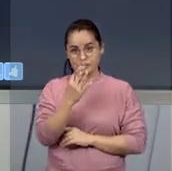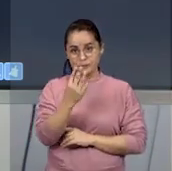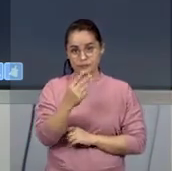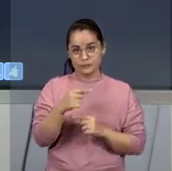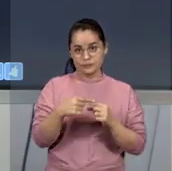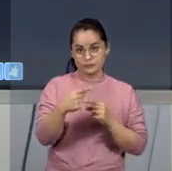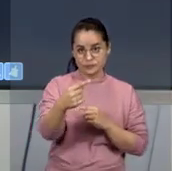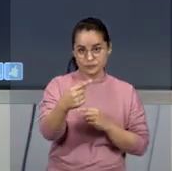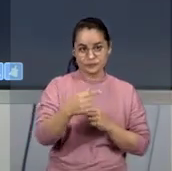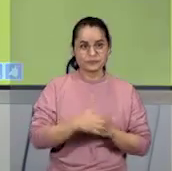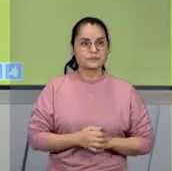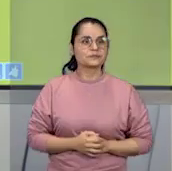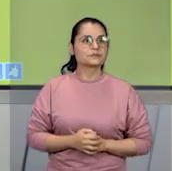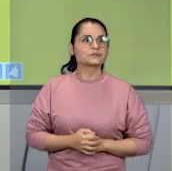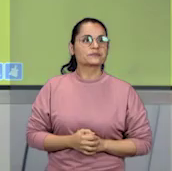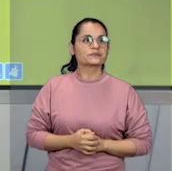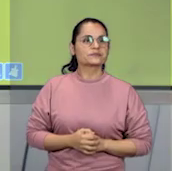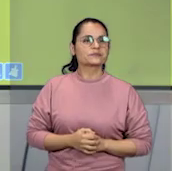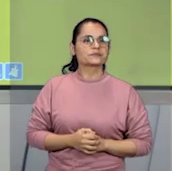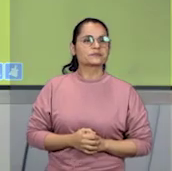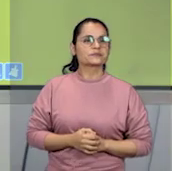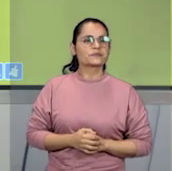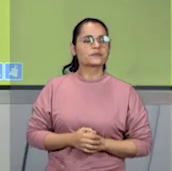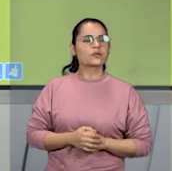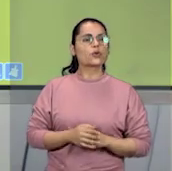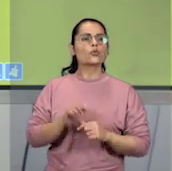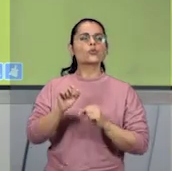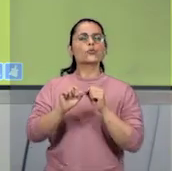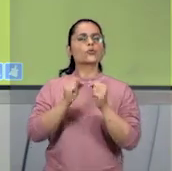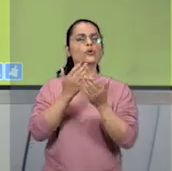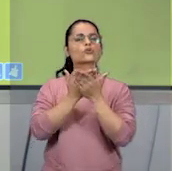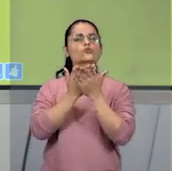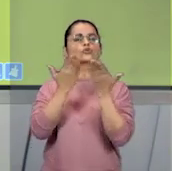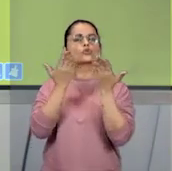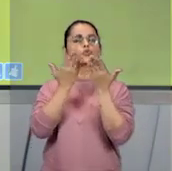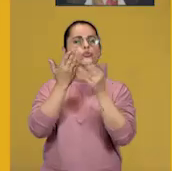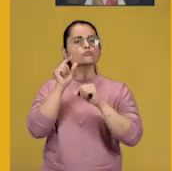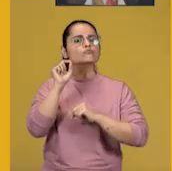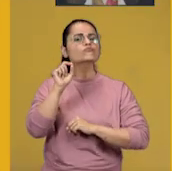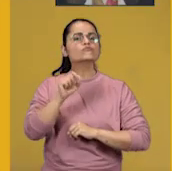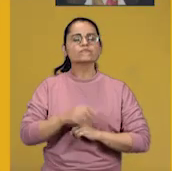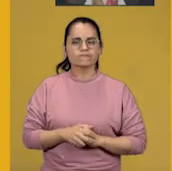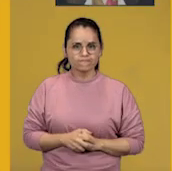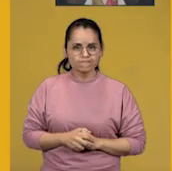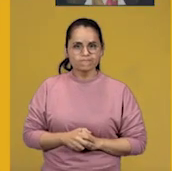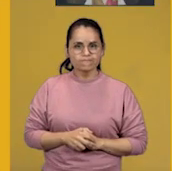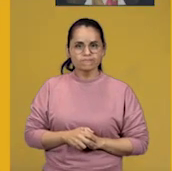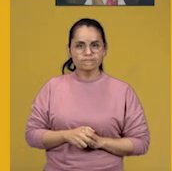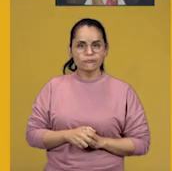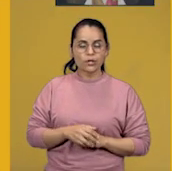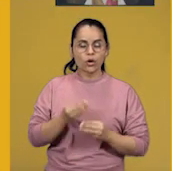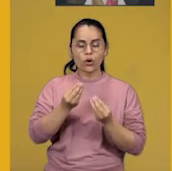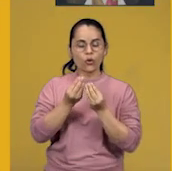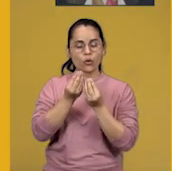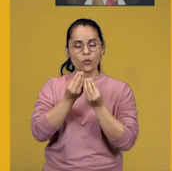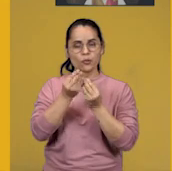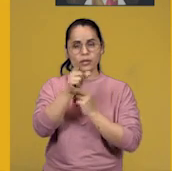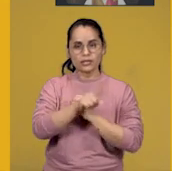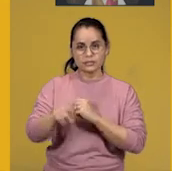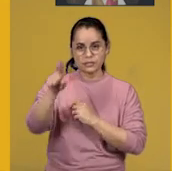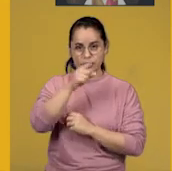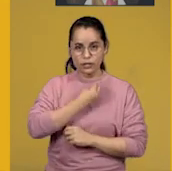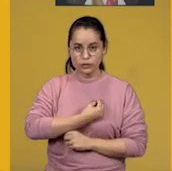1. Vamos lá. O que queremos estudar na aula de hoje? Ciclo de vida dos seres vivos e